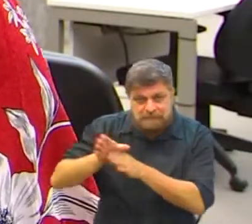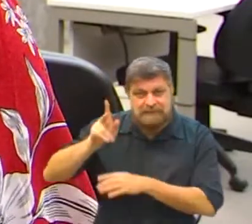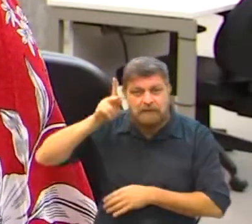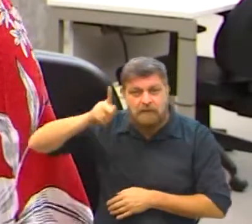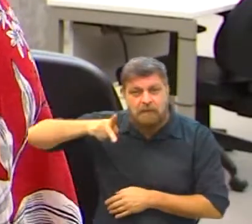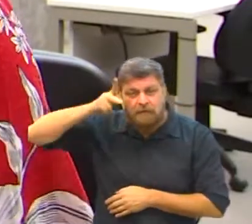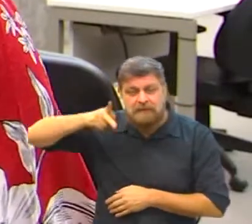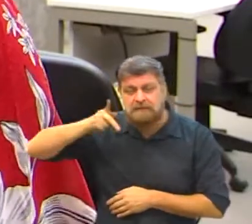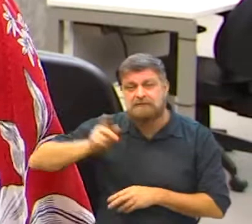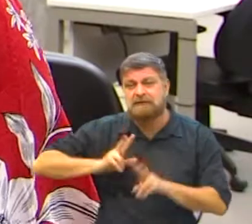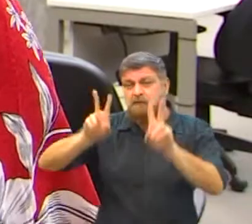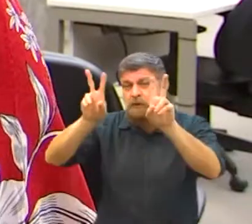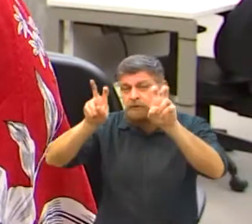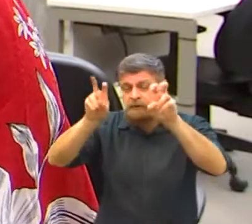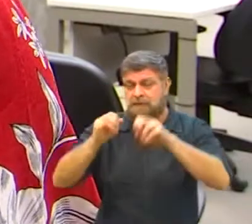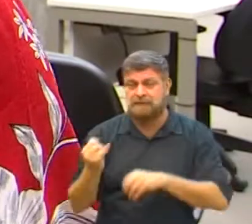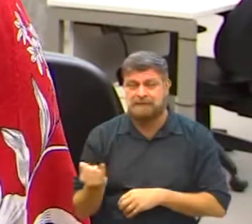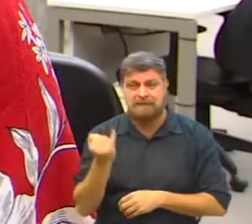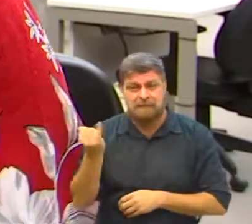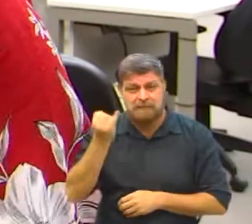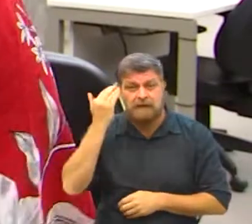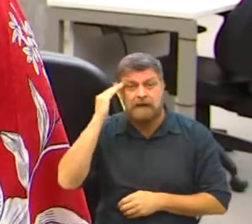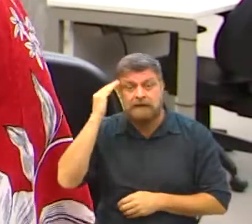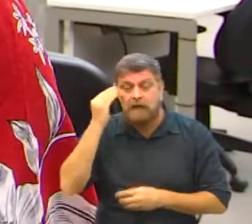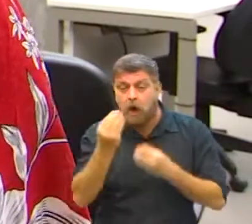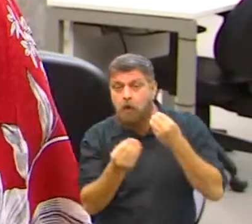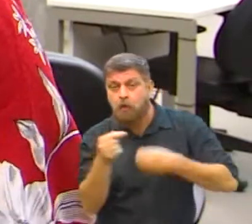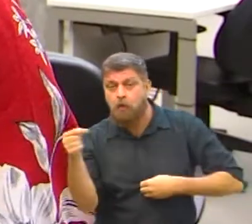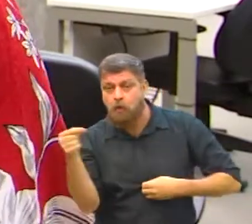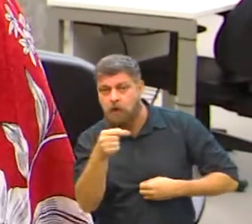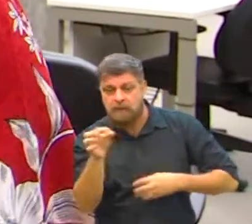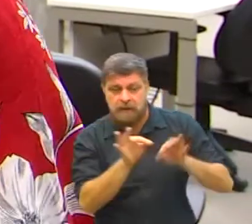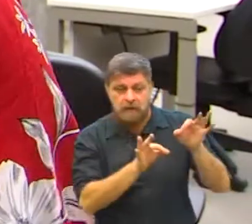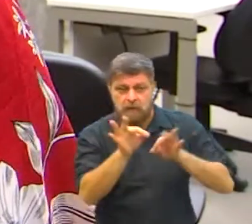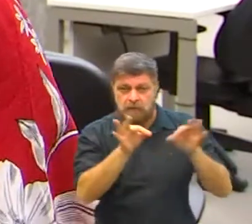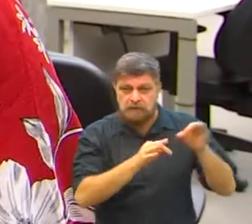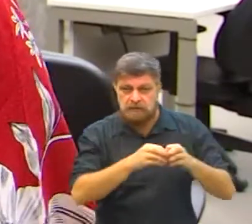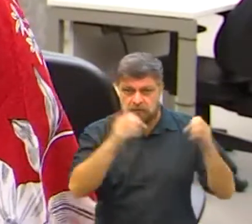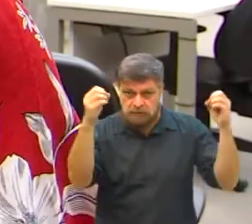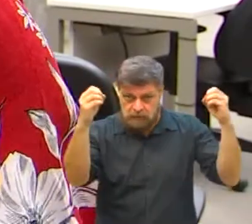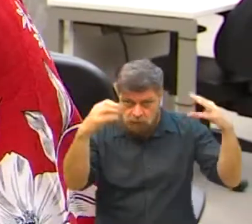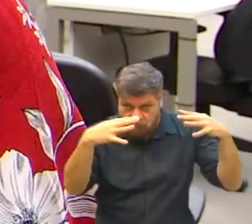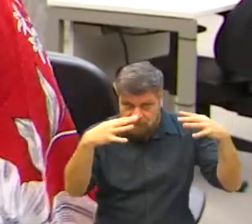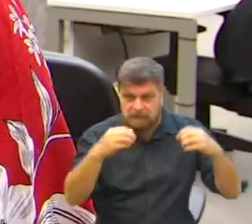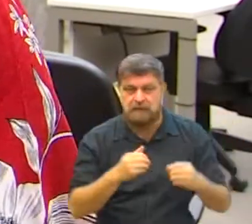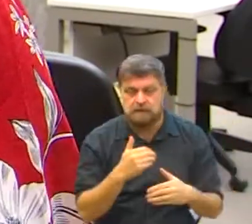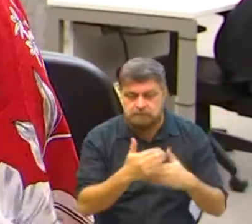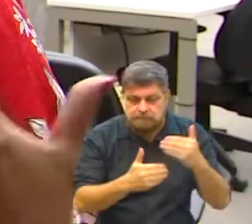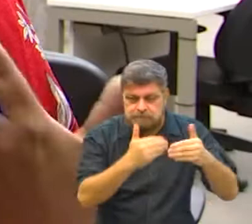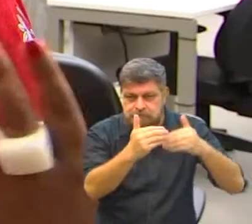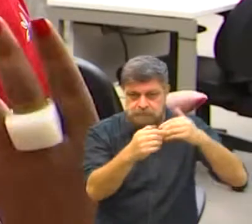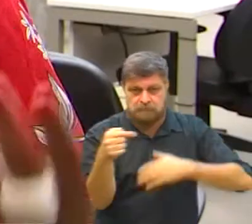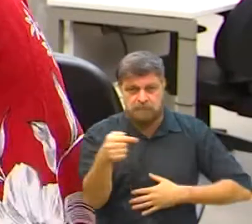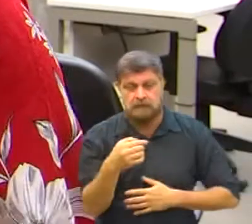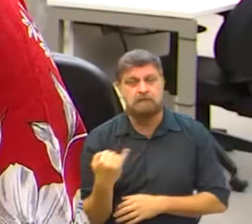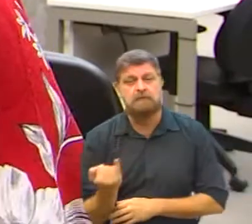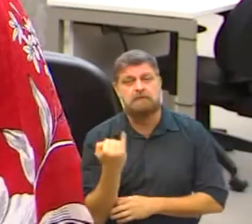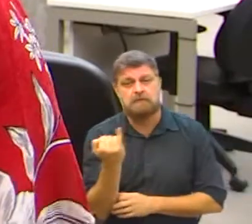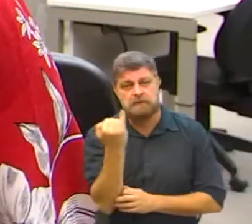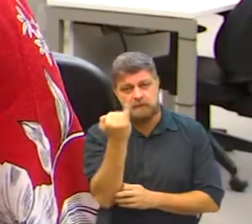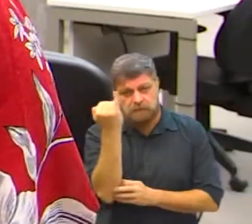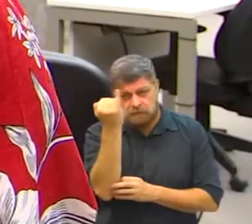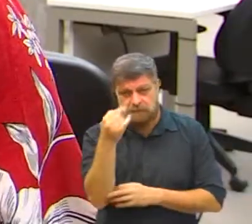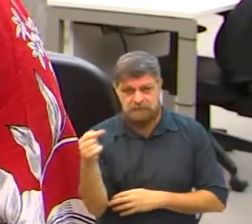nós debatemos sobre a importância de se entender de como que está se desenvolvendo esse projeto Iluminar. Esse projeto Iluminar é um projeto